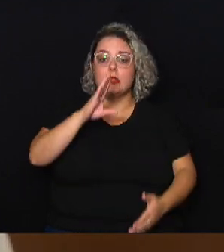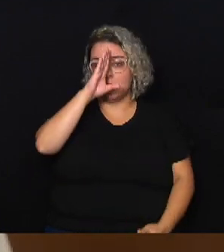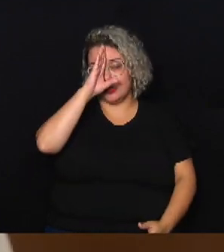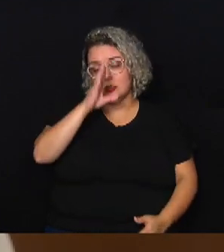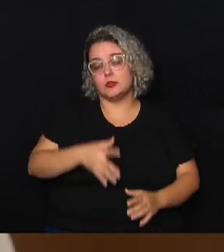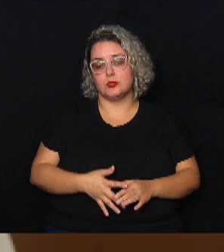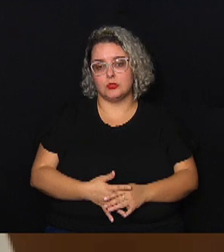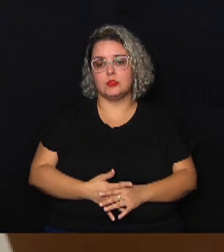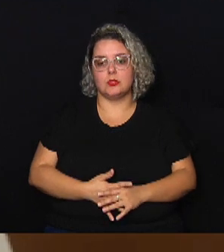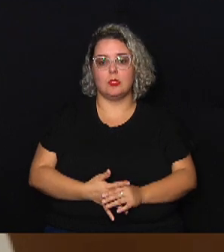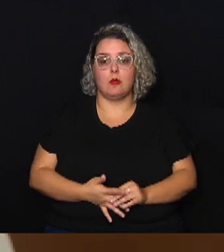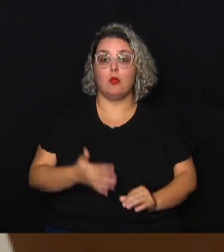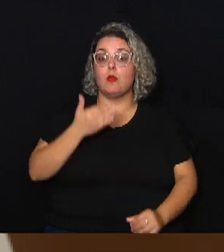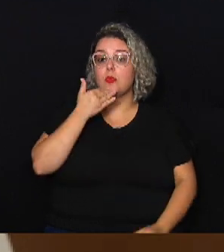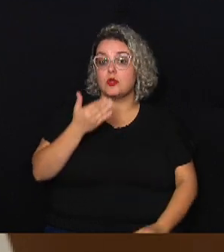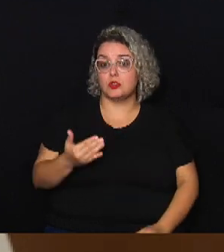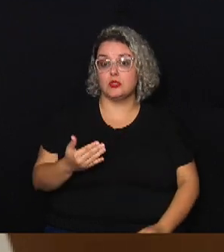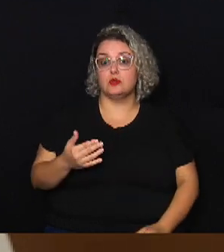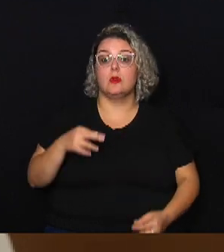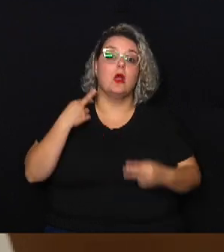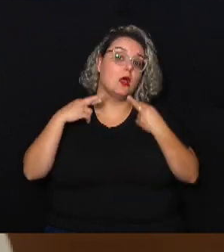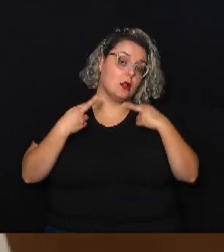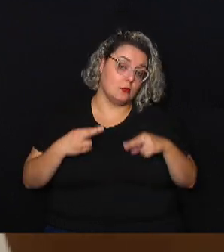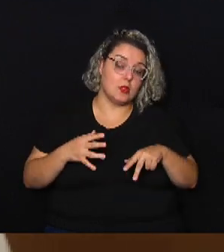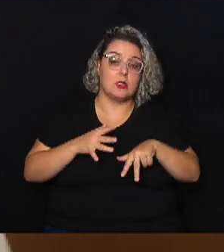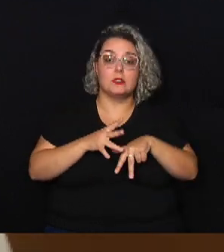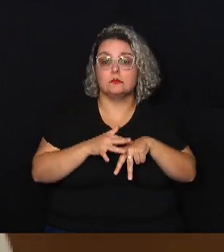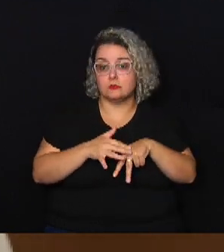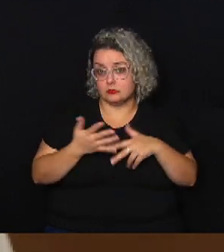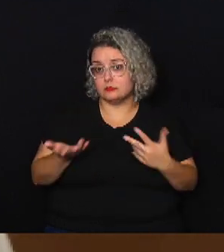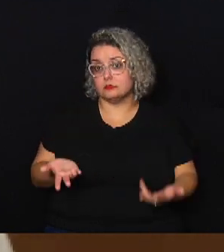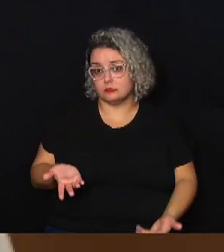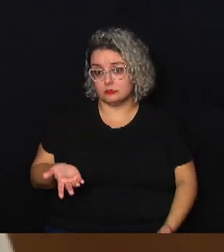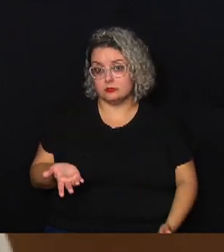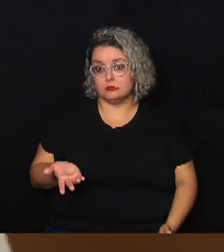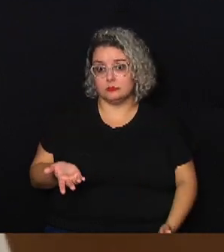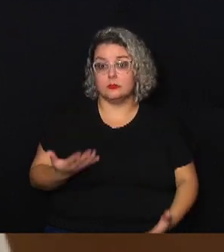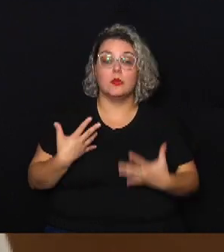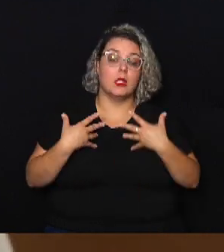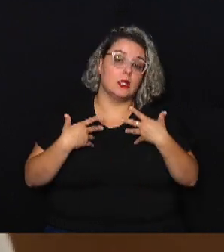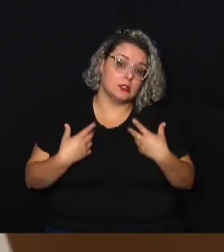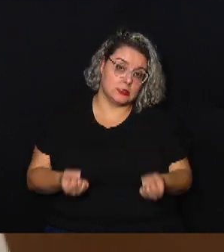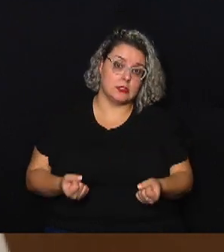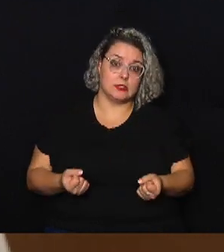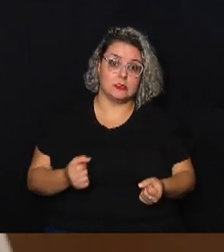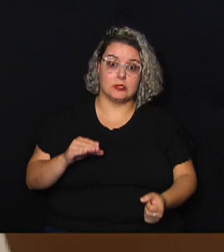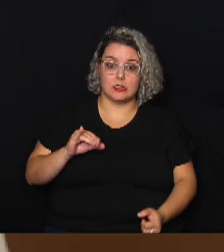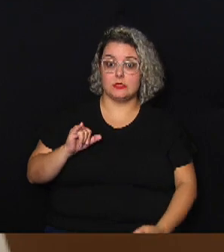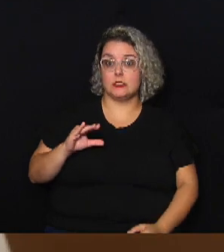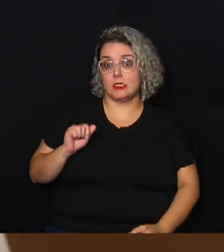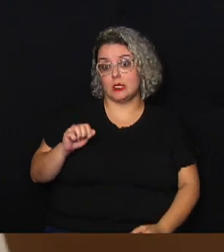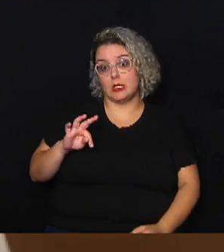a demanda, né, a queixa do paciente e a aceitação da cicatriz ou não,